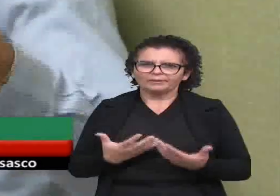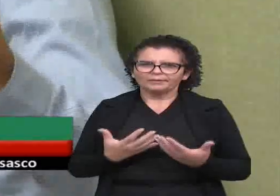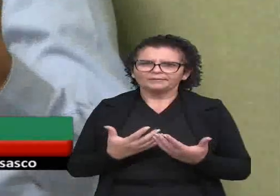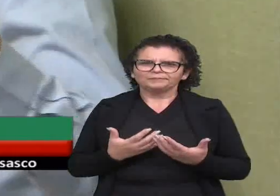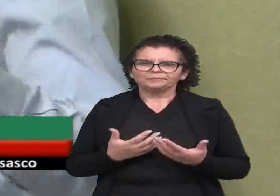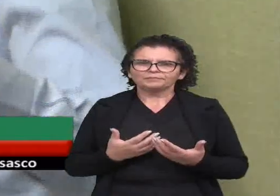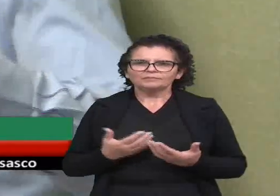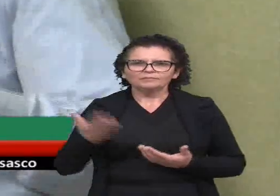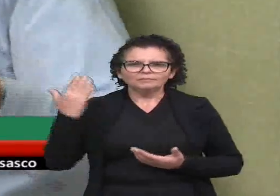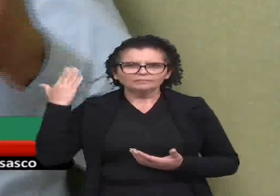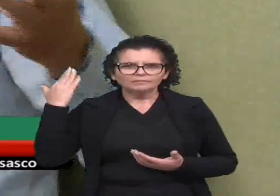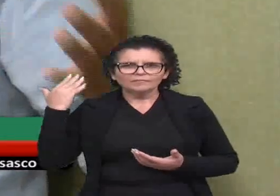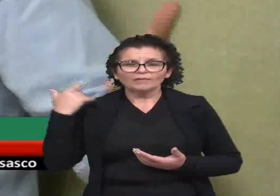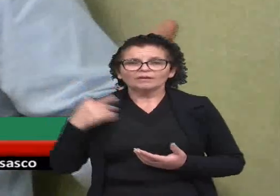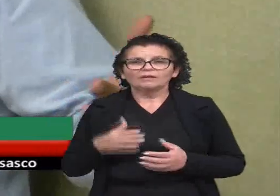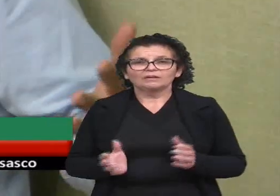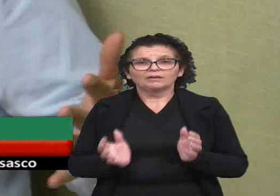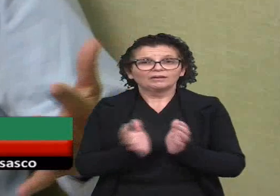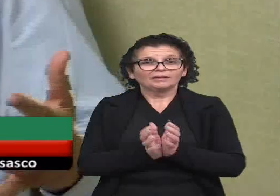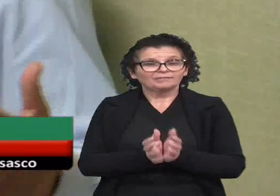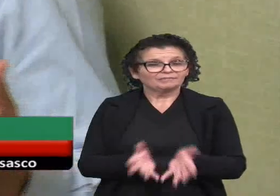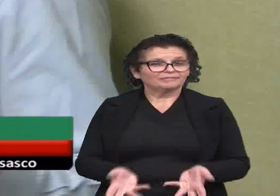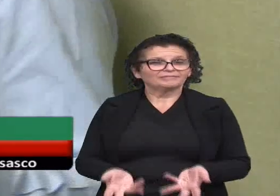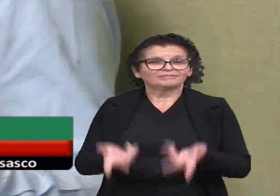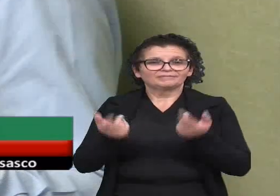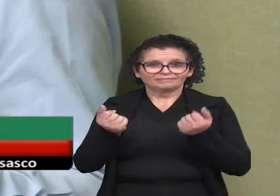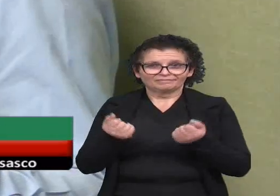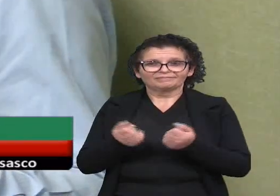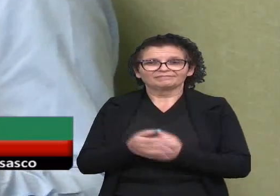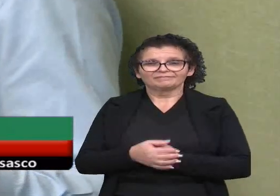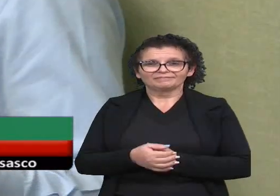Várzea, antigamente, eram clássicos aí de...